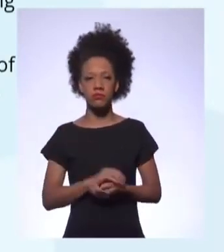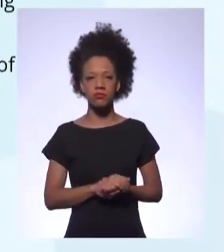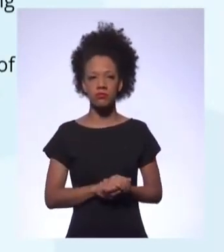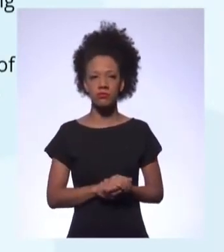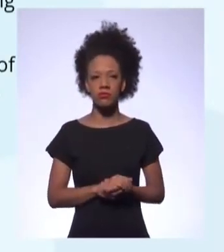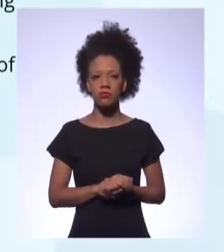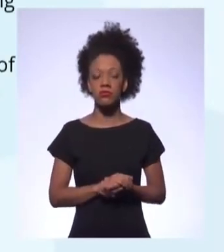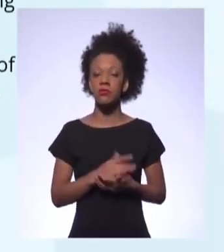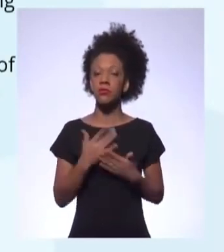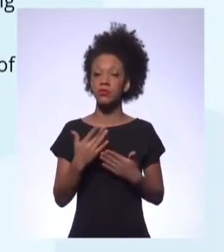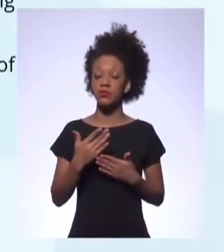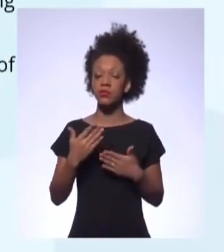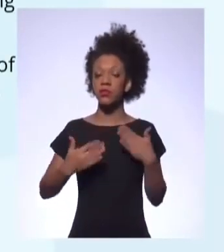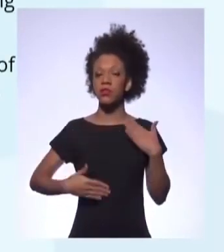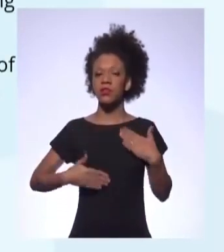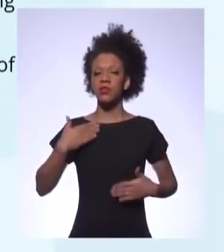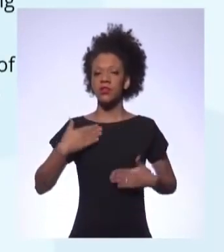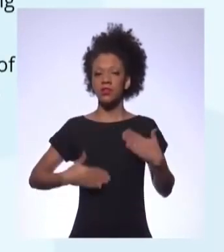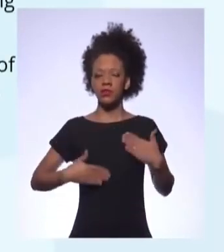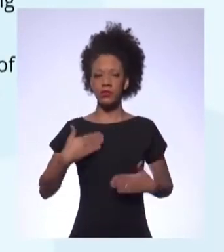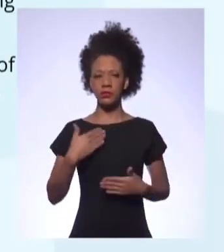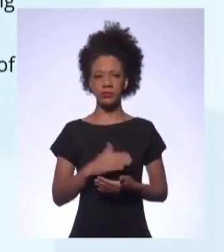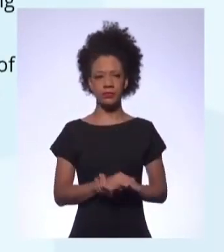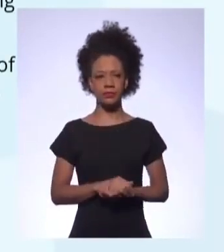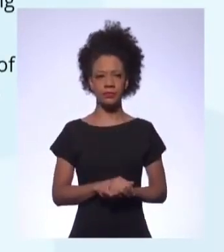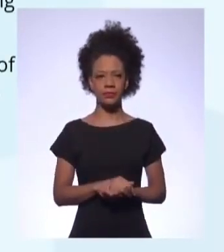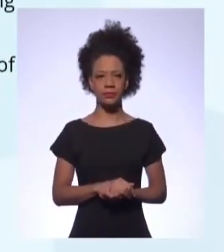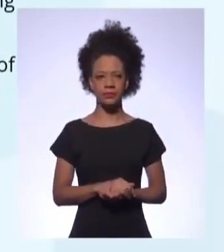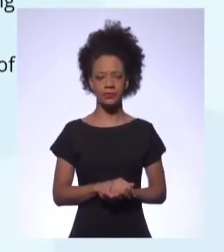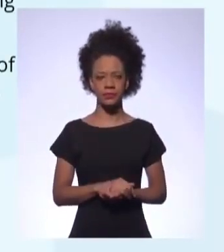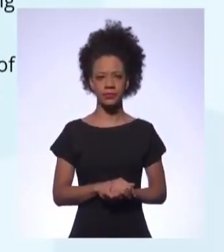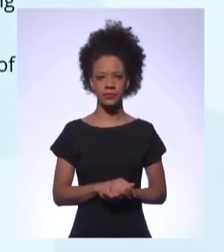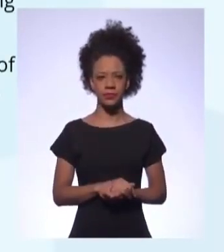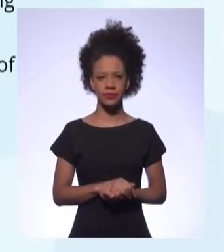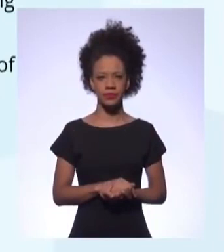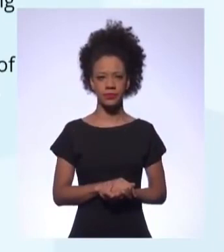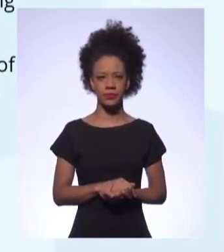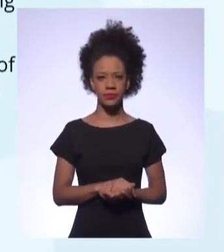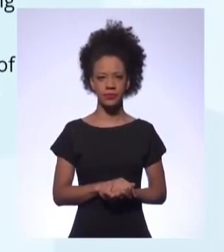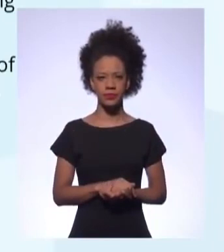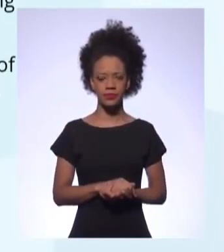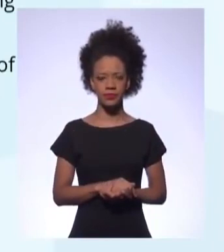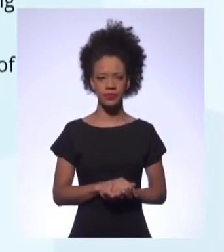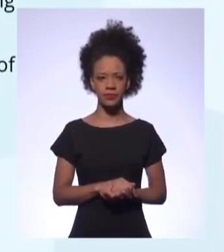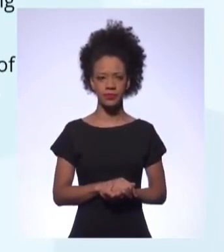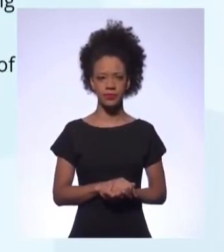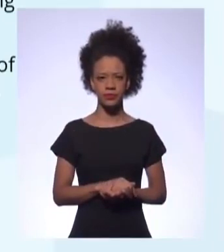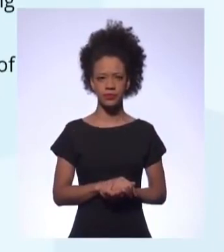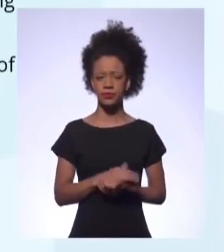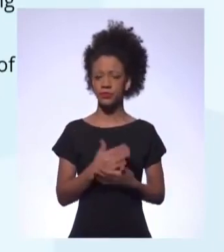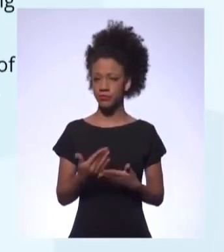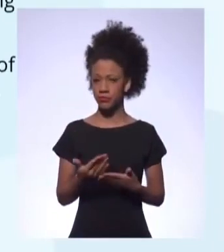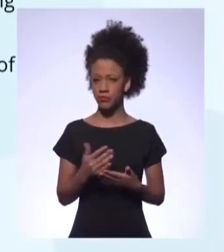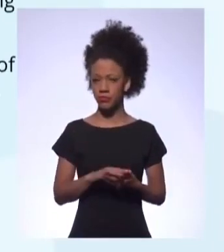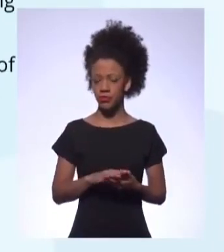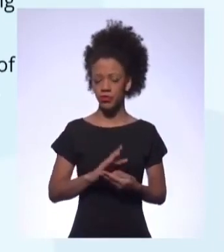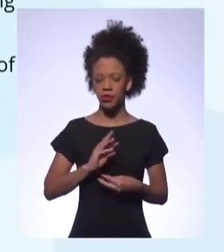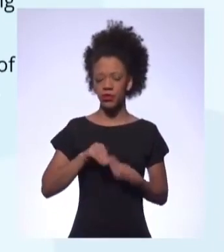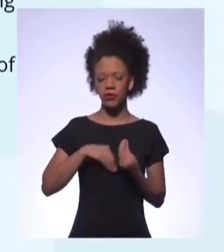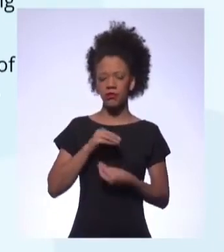E fisicamente. I am a mix of my father and my mother's characteristic features. Eu sou uma mistura